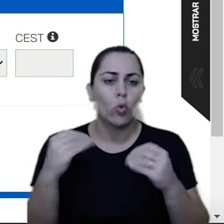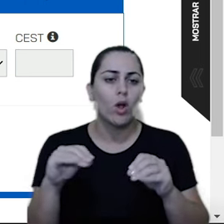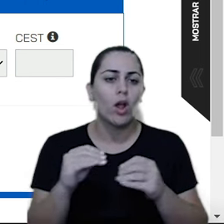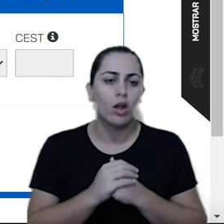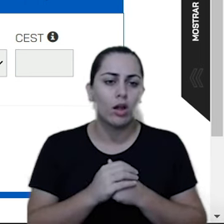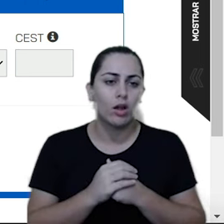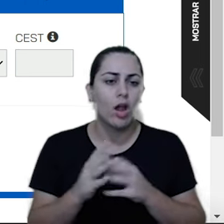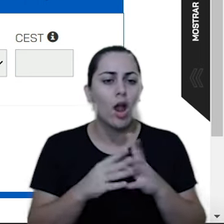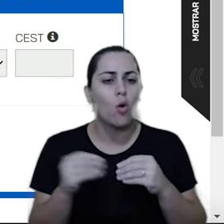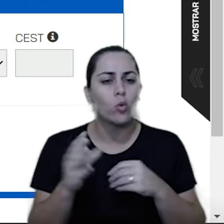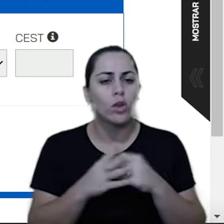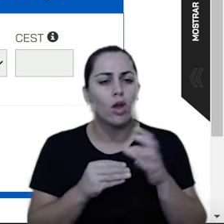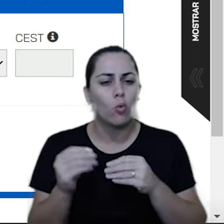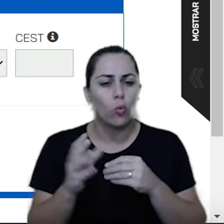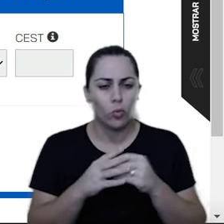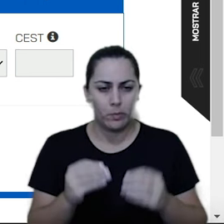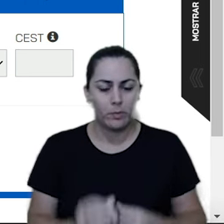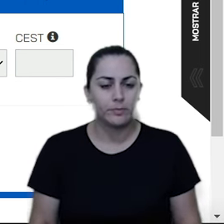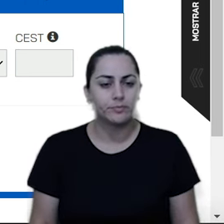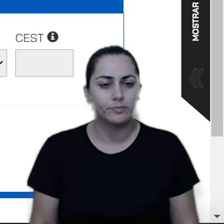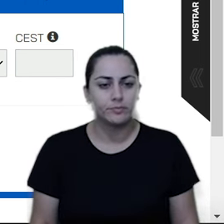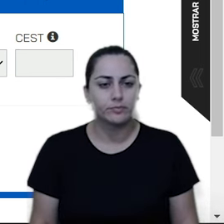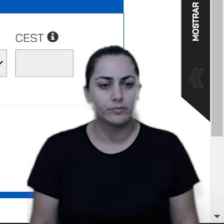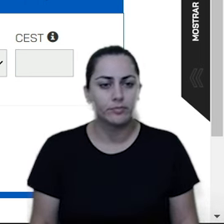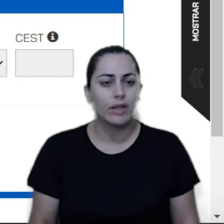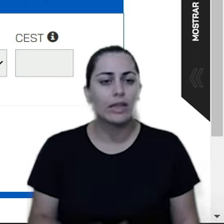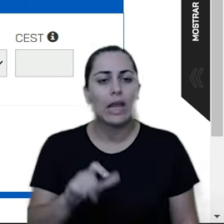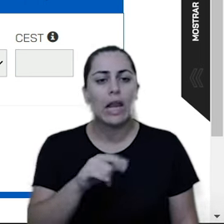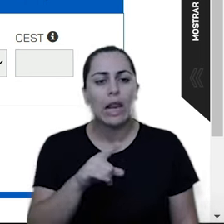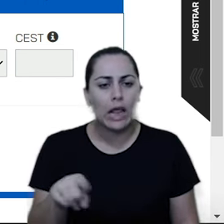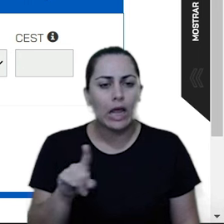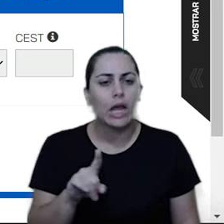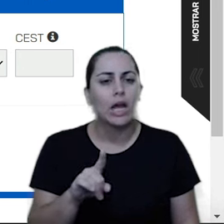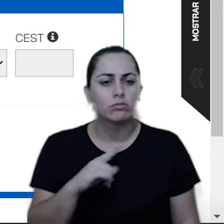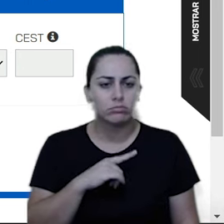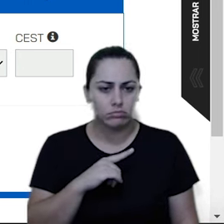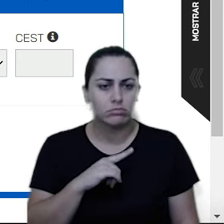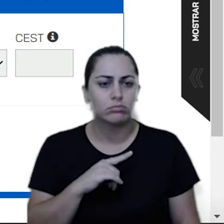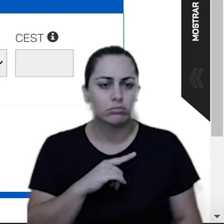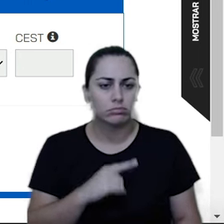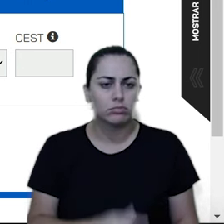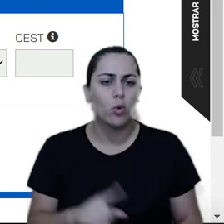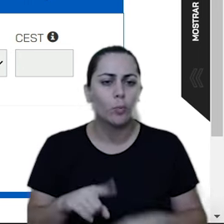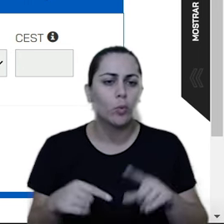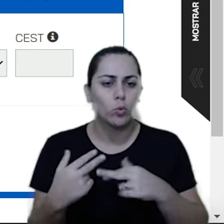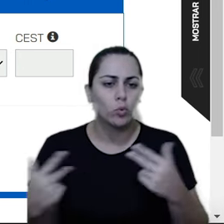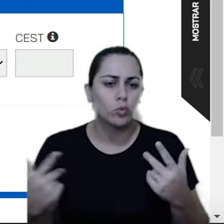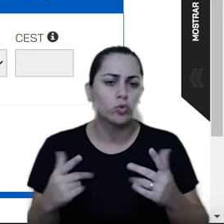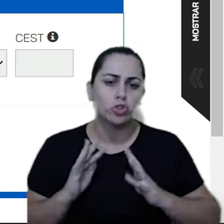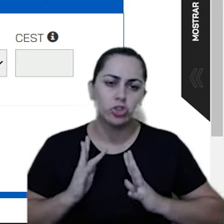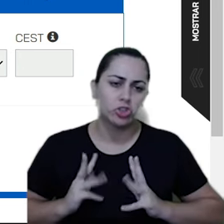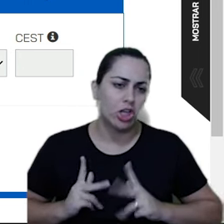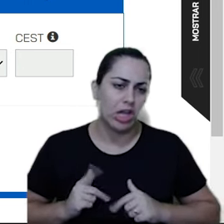uma algodão deixa eu ver algodão lã algodão produtos de higiene